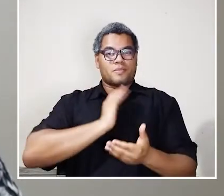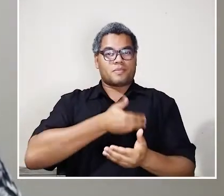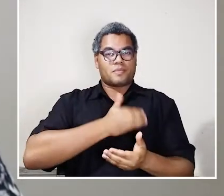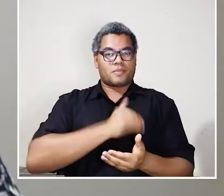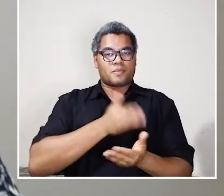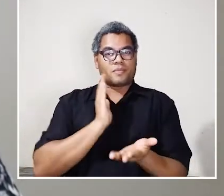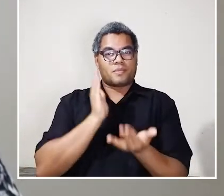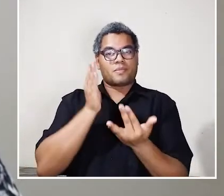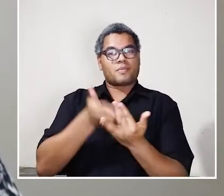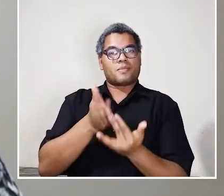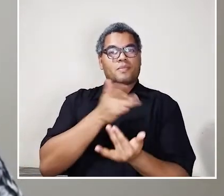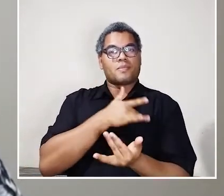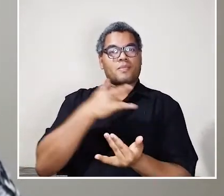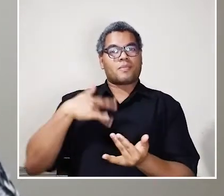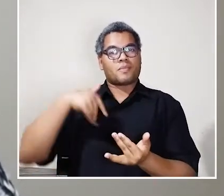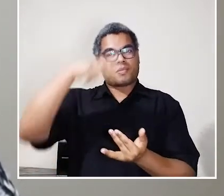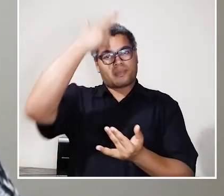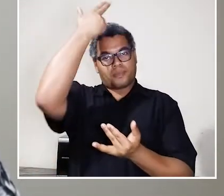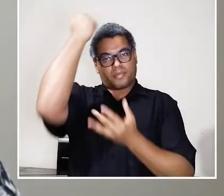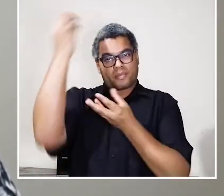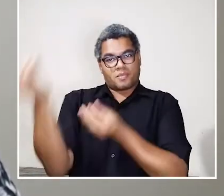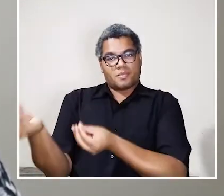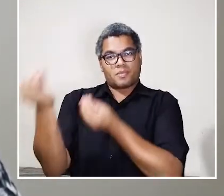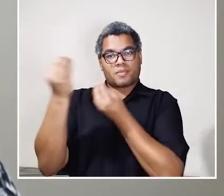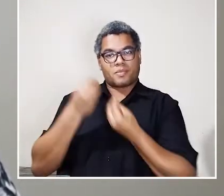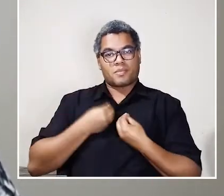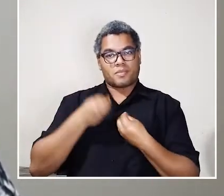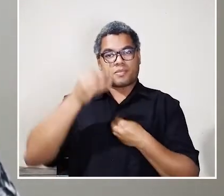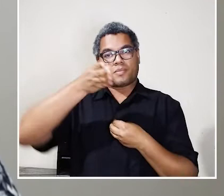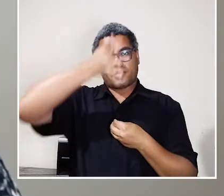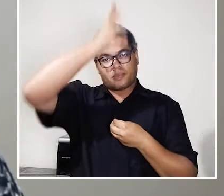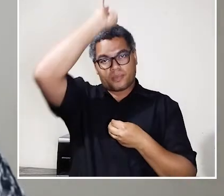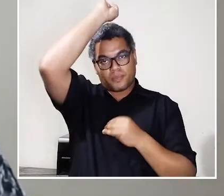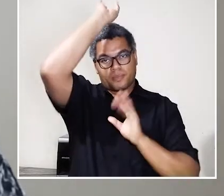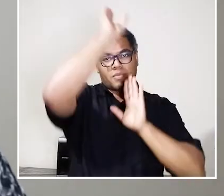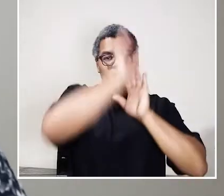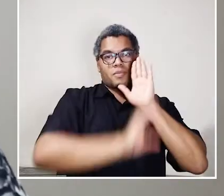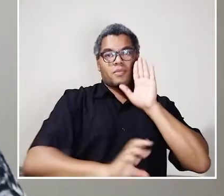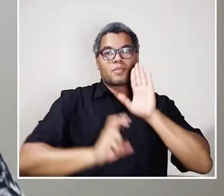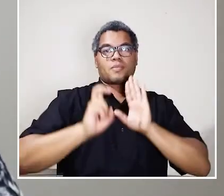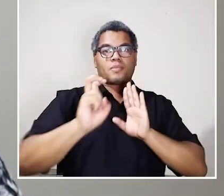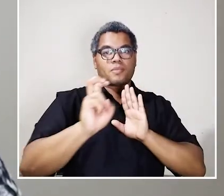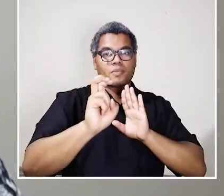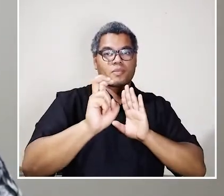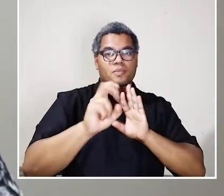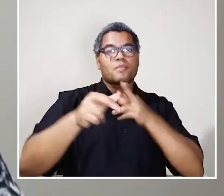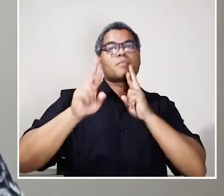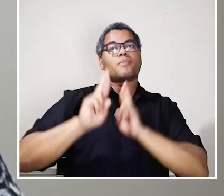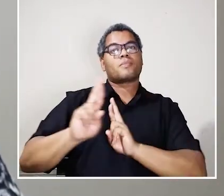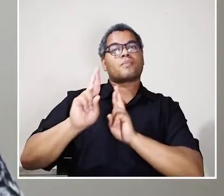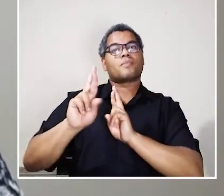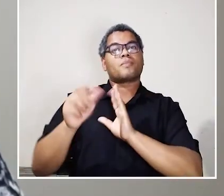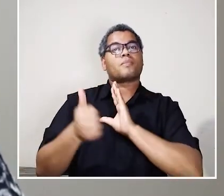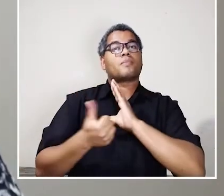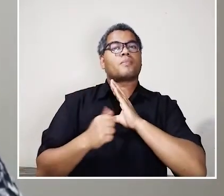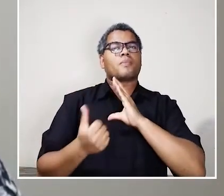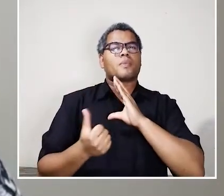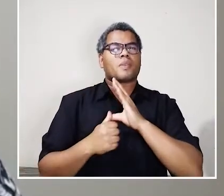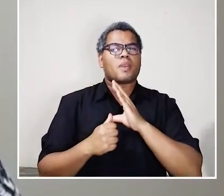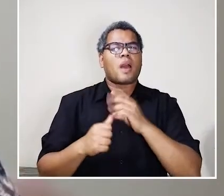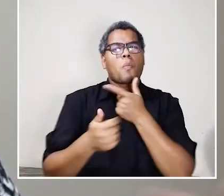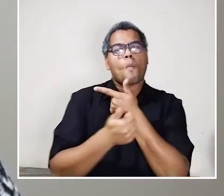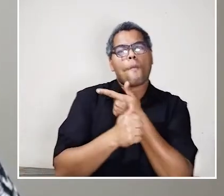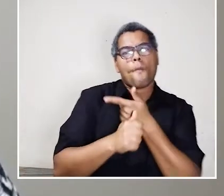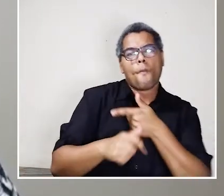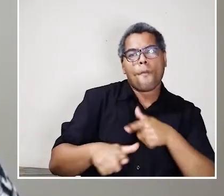pelo Espírito Santo que nos foi dado. Romanos 5. A esperança cristã não é